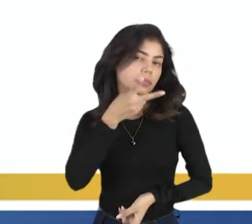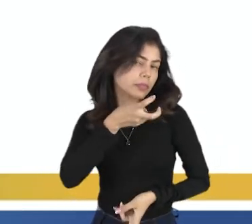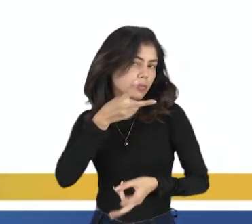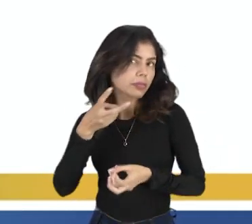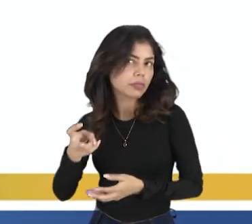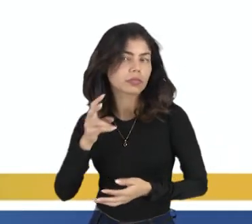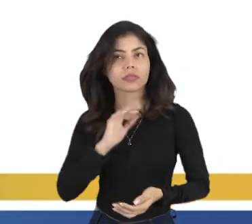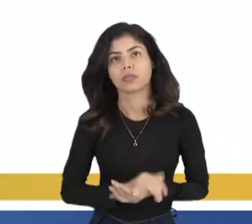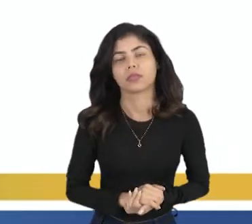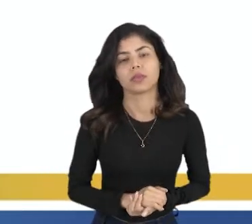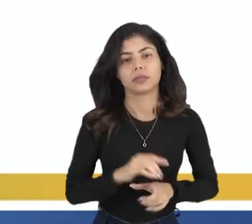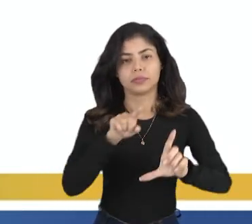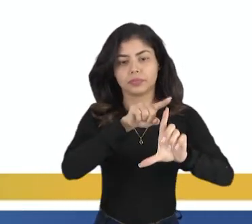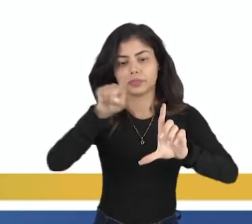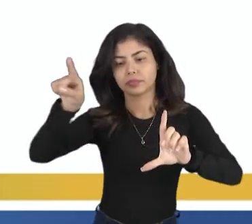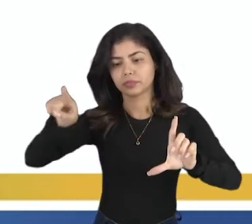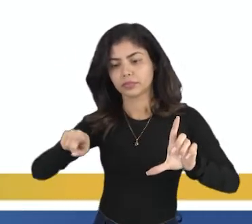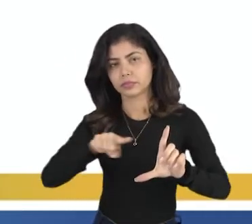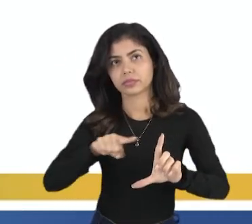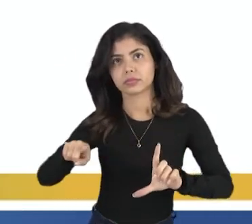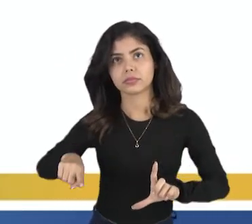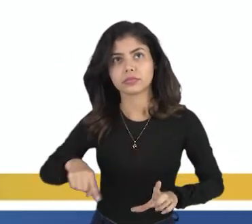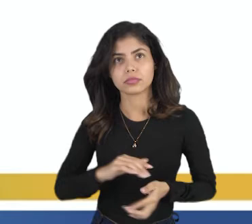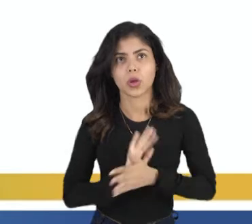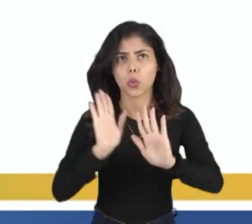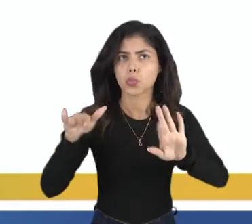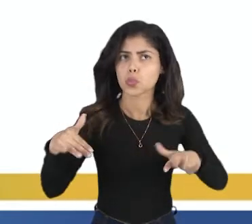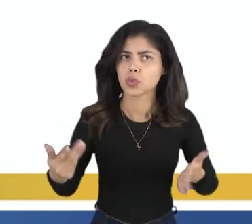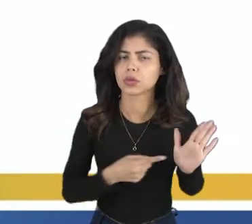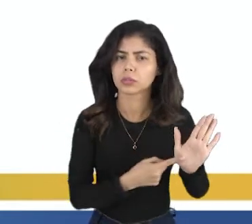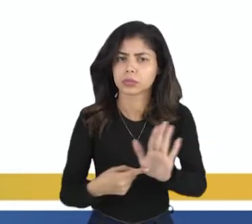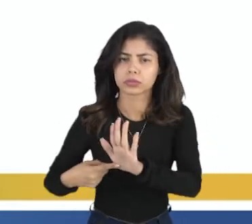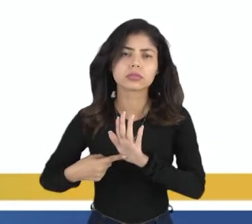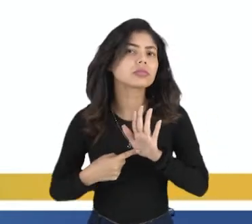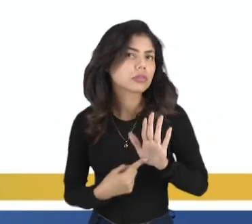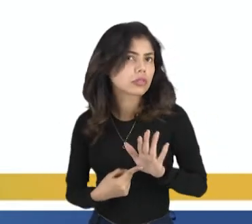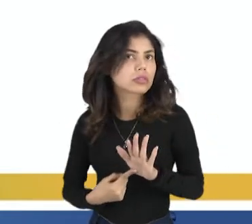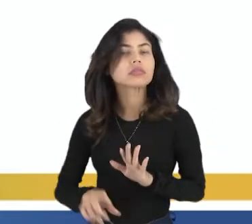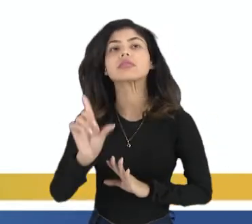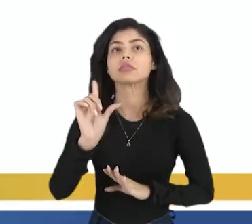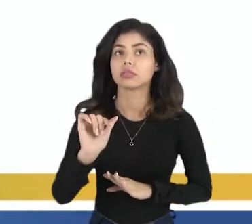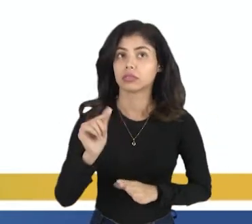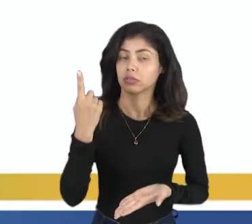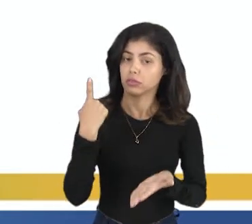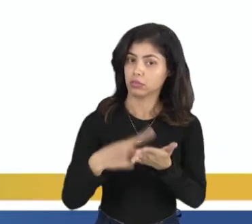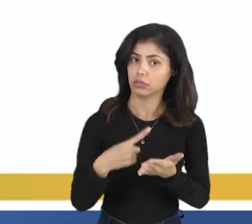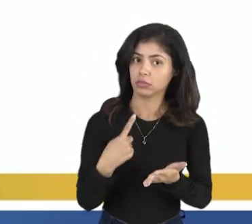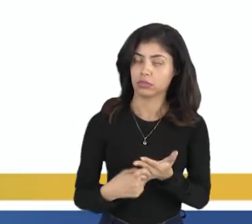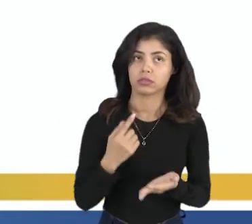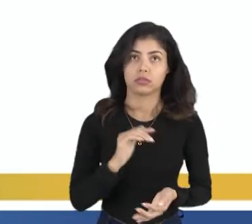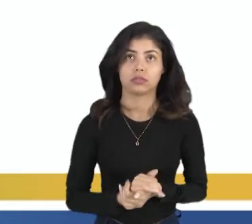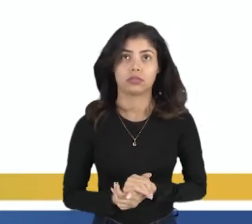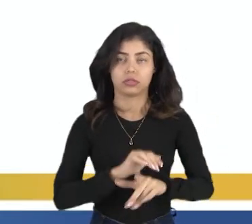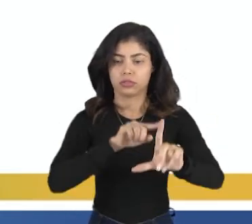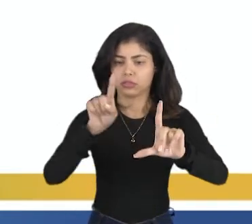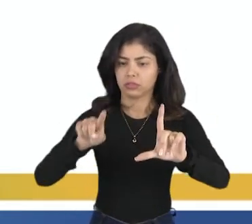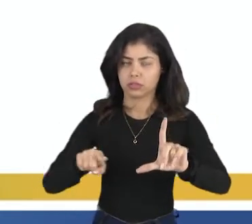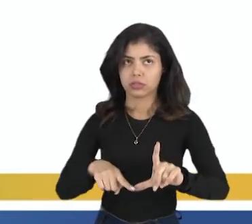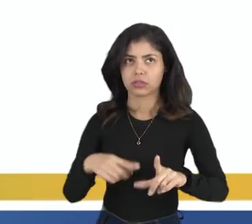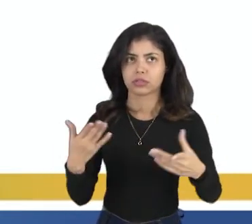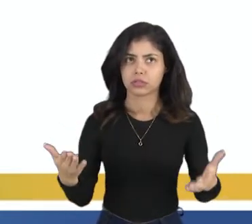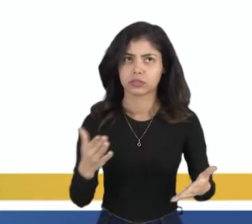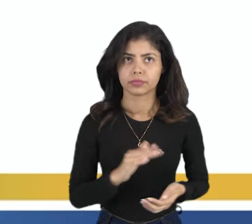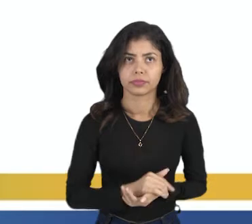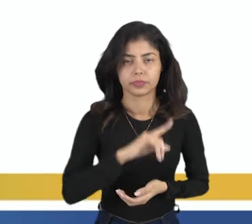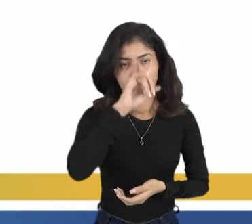aí o gráfico na sua tela. Qual das afirmações a seguir está de acordo com o gráfico